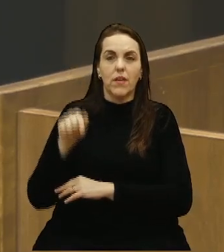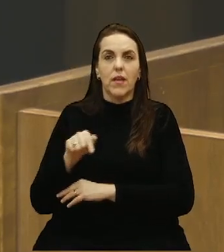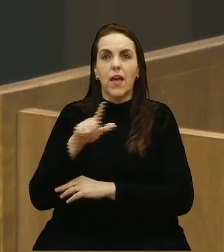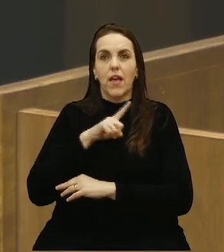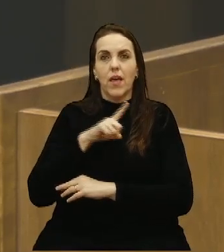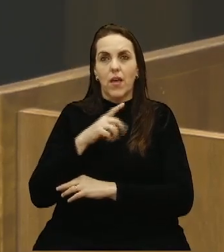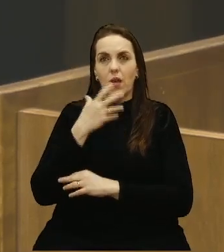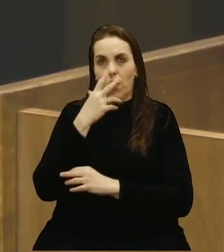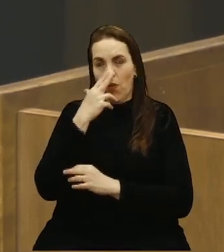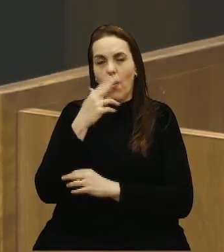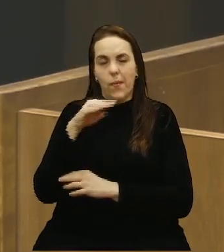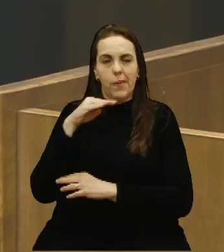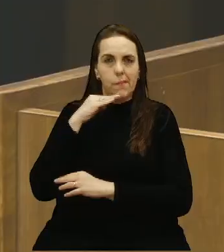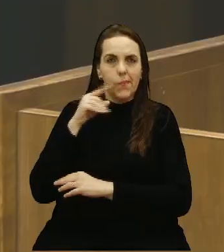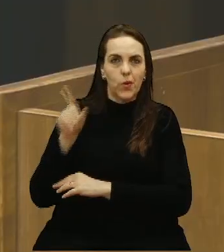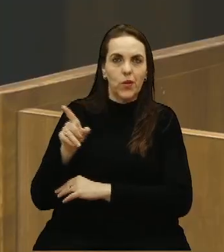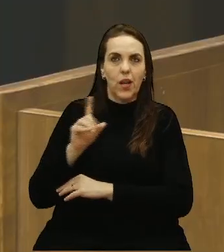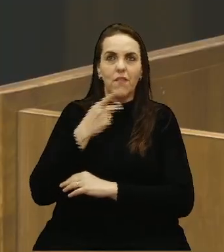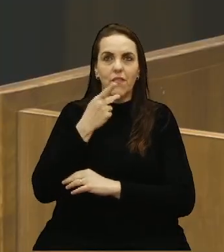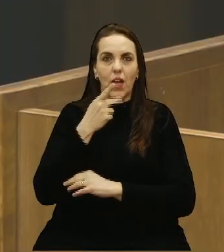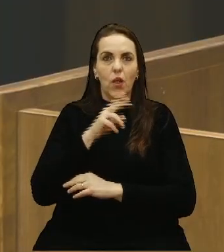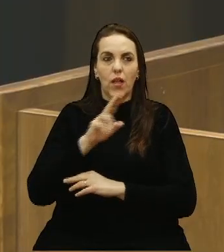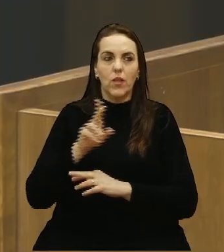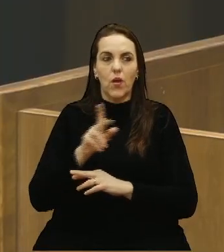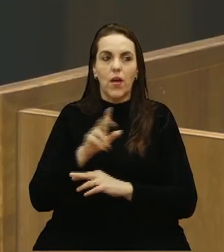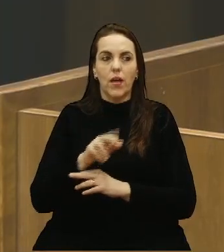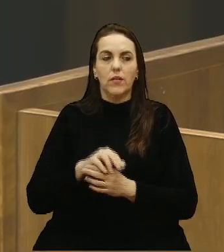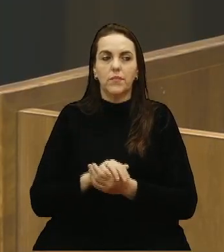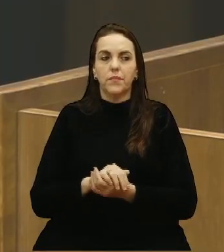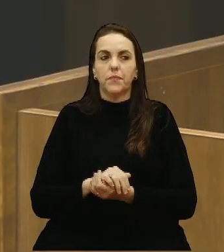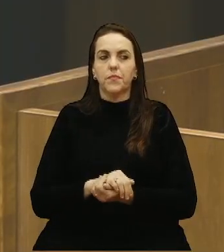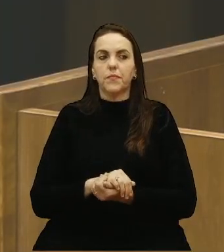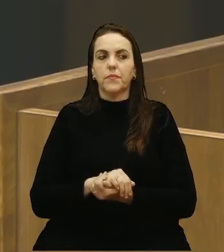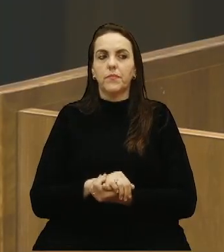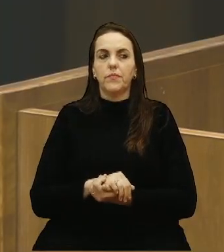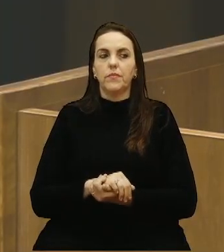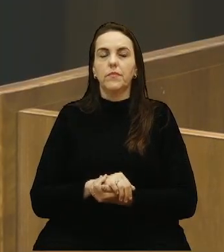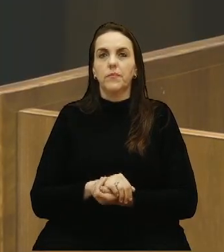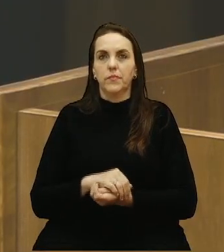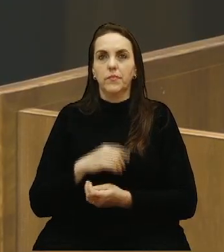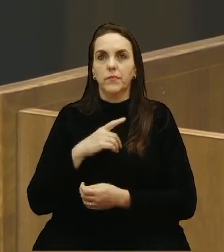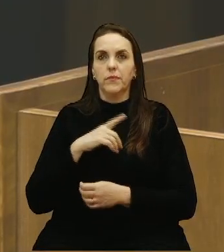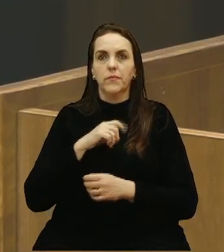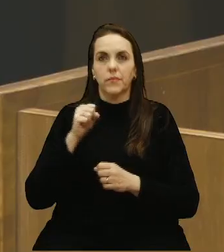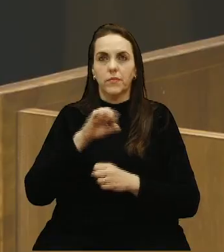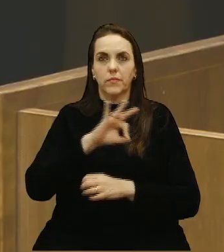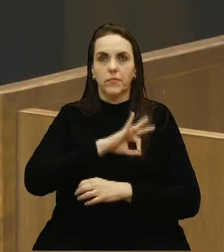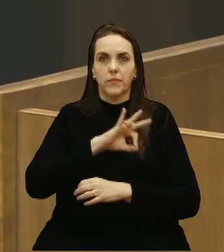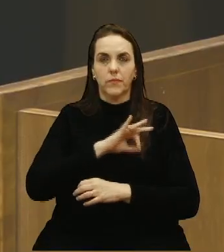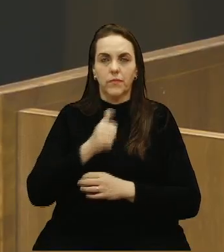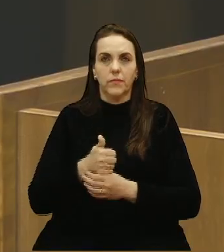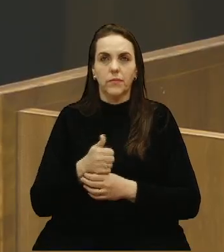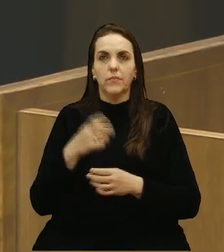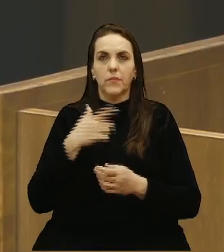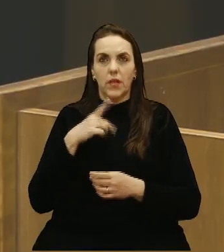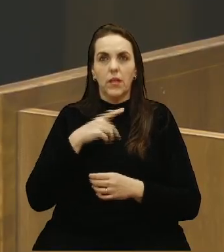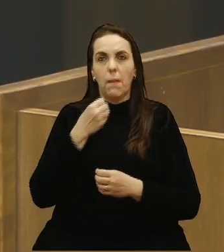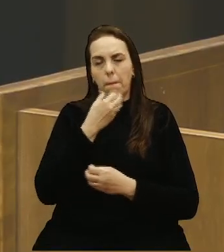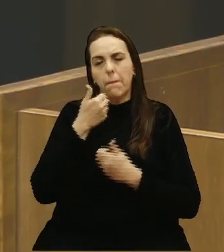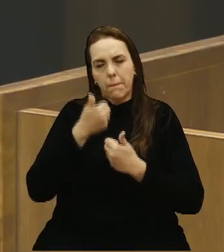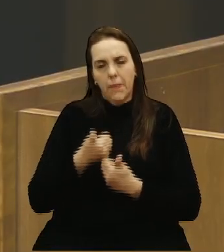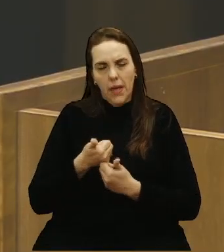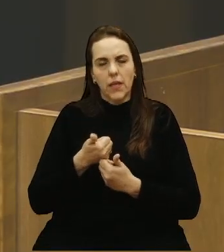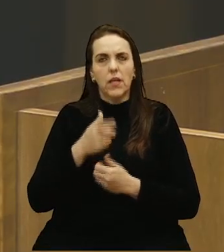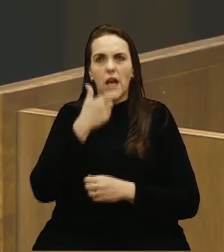fato os governadores foram até lá e falaram que não estão de acordo, porque cada estado tem que ter a sua polícia. Mas é claro, ele está pensando no nosso bem, né? Eu só